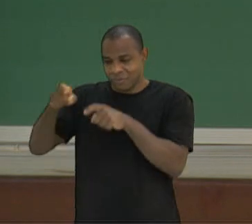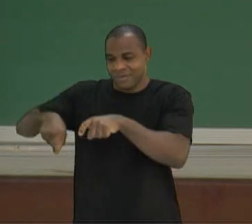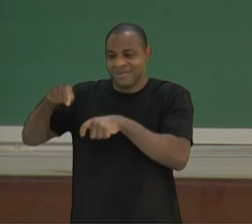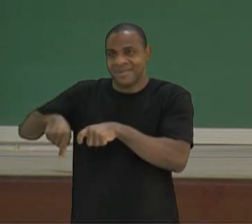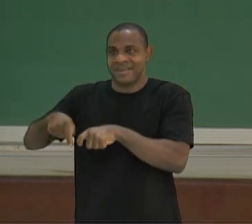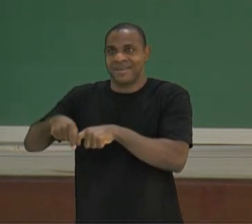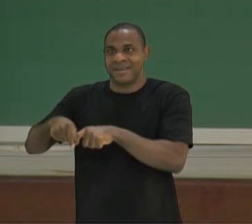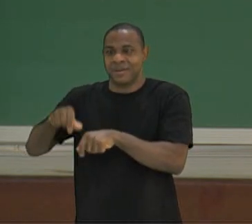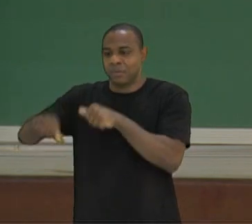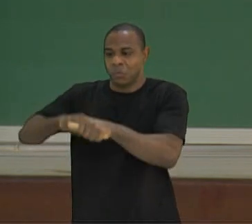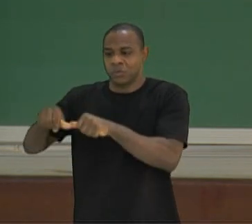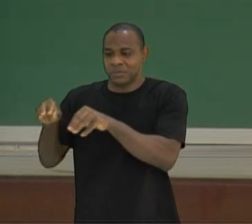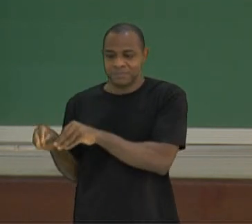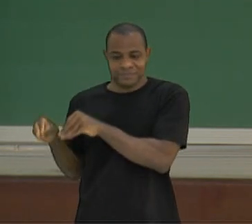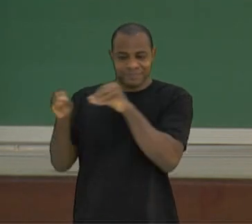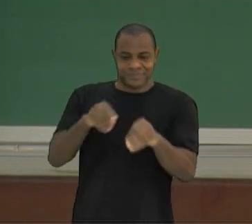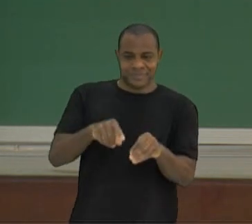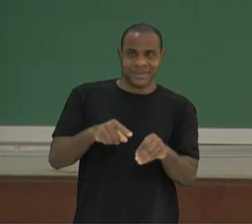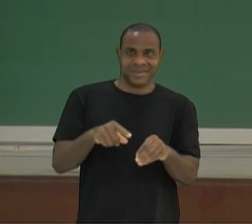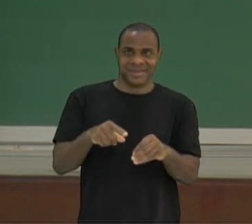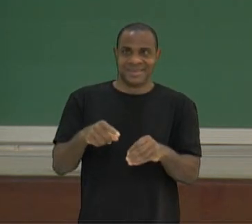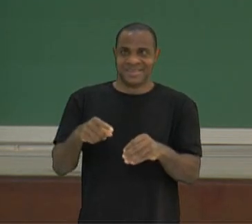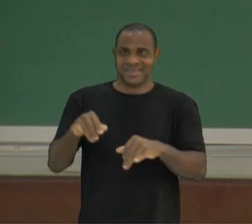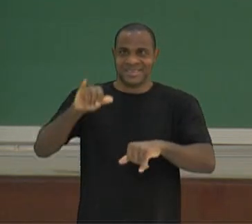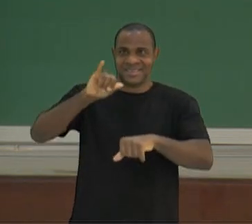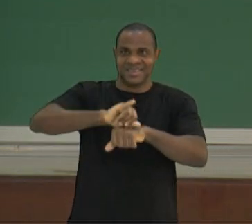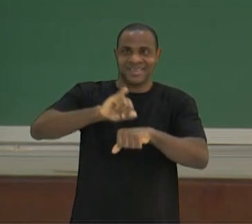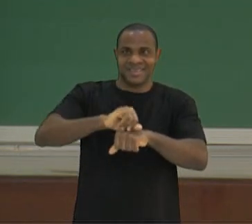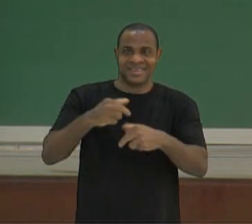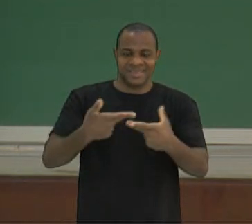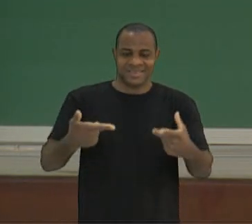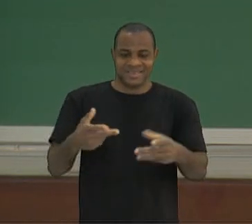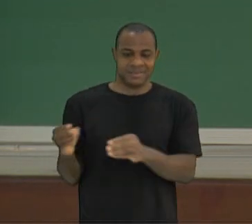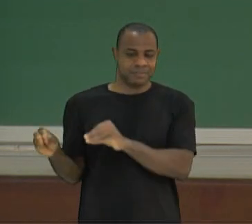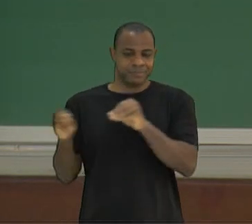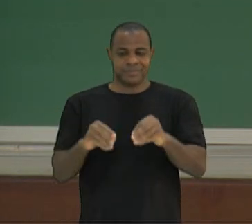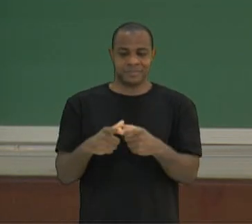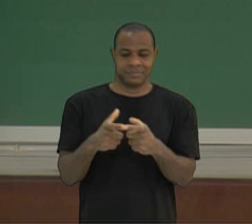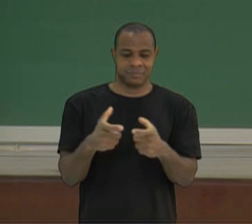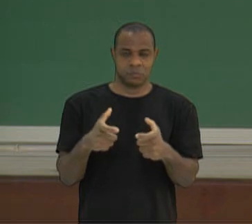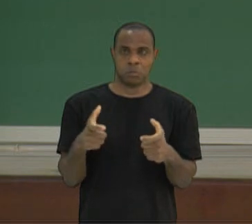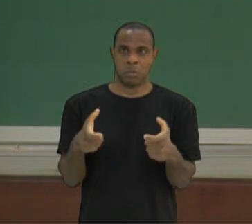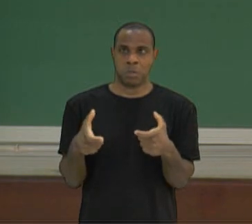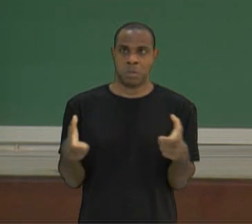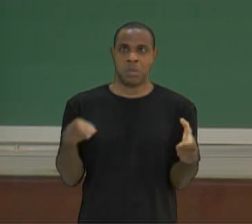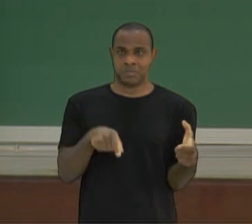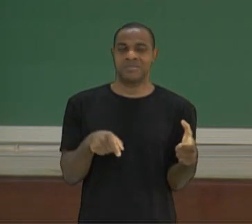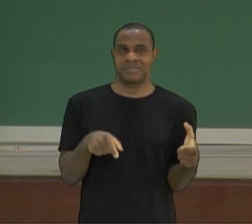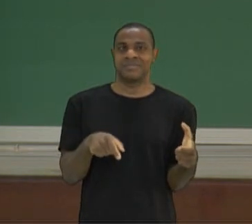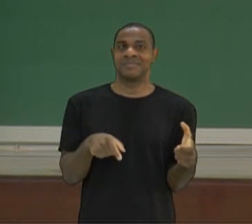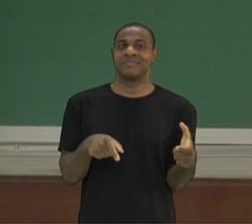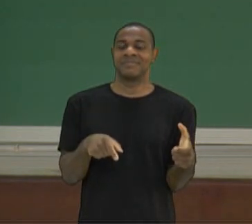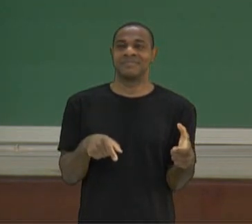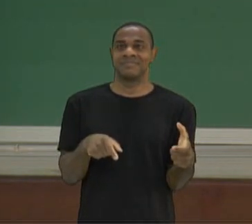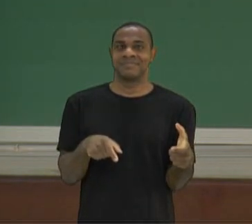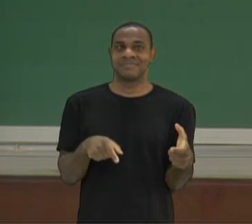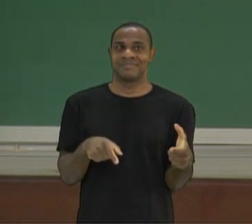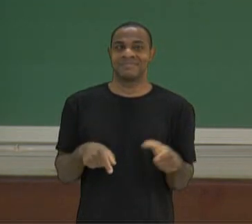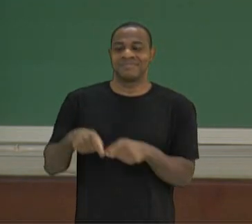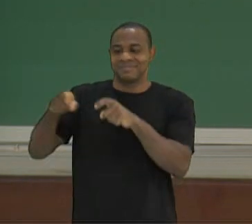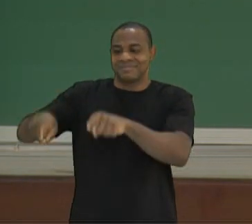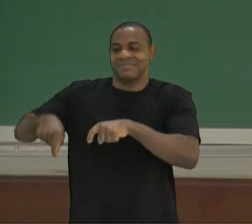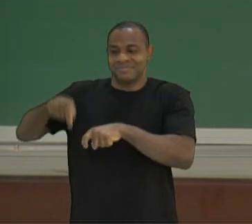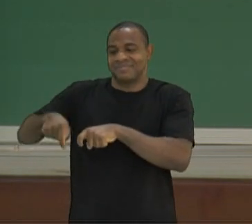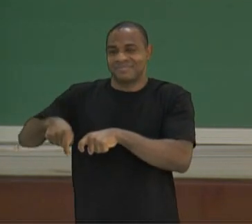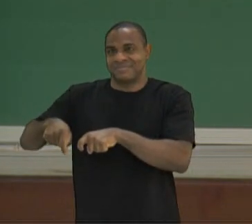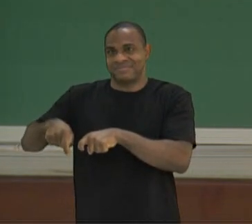morar na cidade. Então, obviamente que a população das cidades vai crescer mais do que a do espaço rural, de onde elas